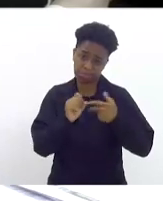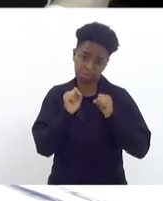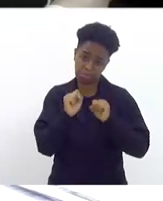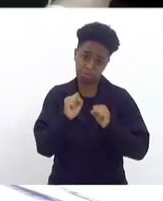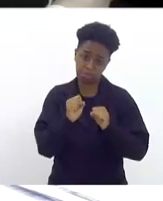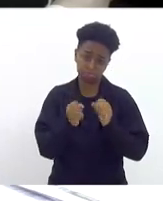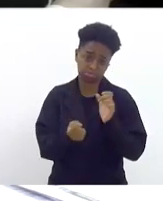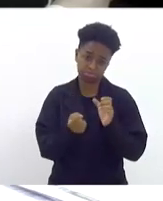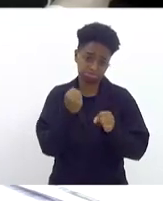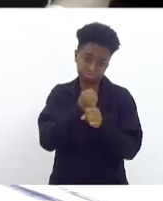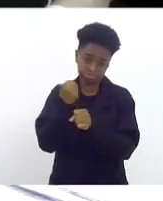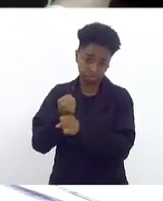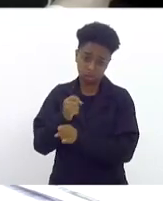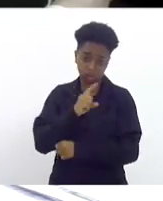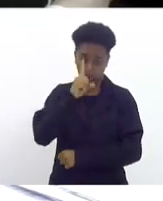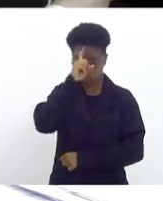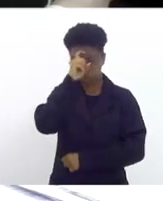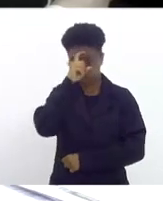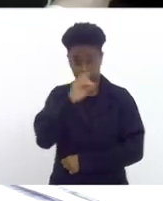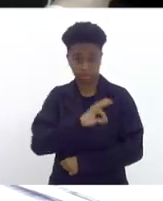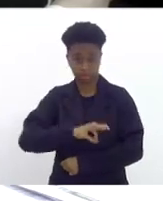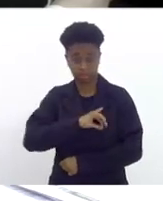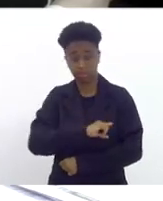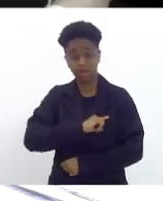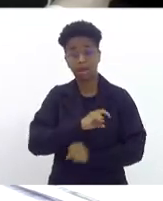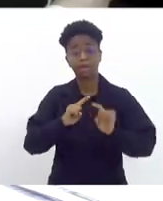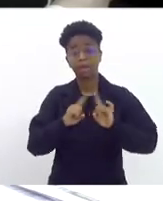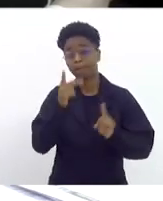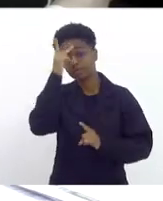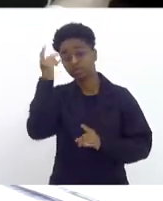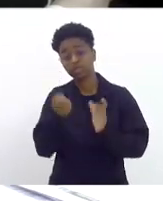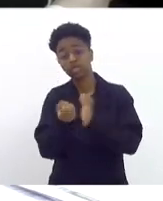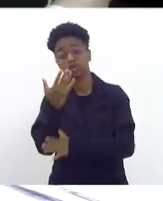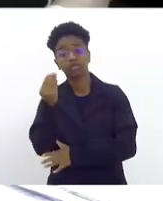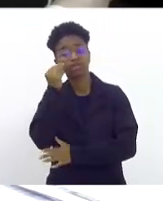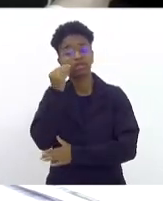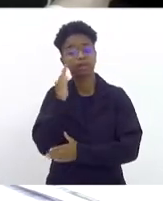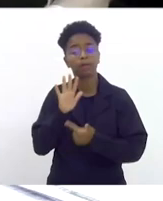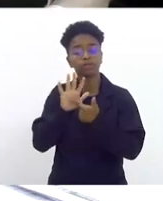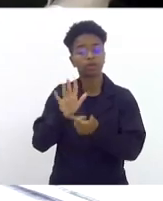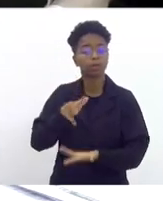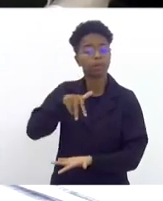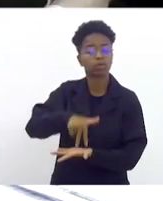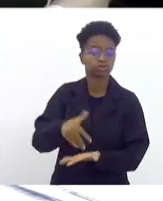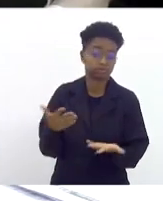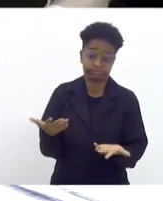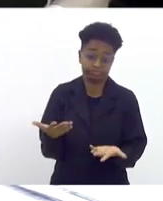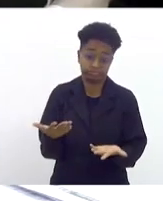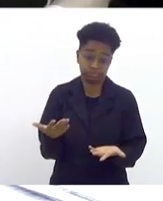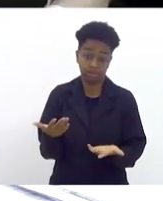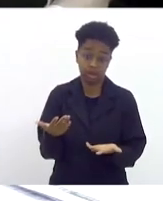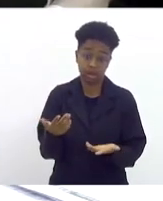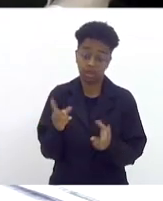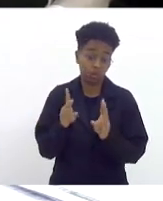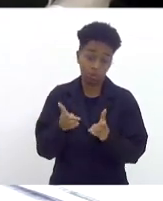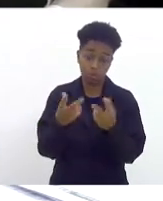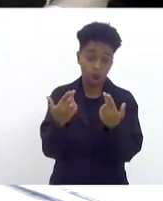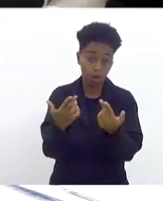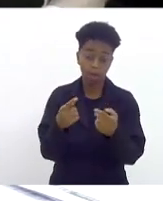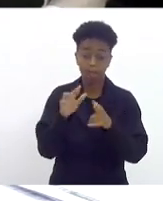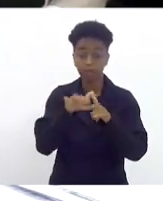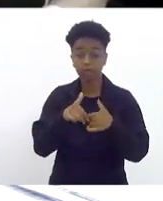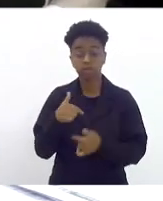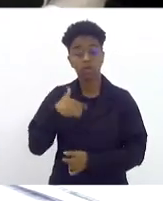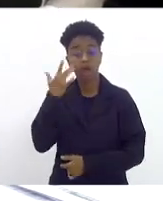pode construir um hospital Itaboraí Mas quem fez tá querendo marcar aquela posição política é o mesmo caso por isso eu acho que é